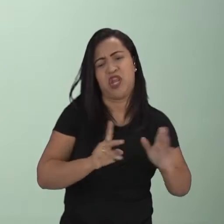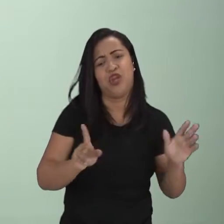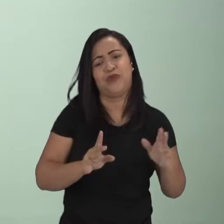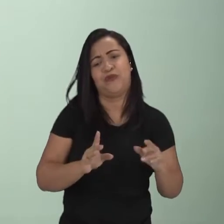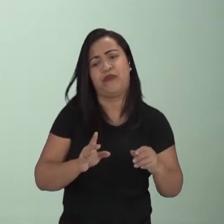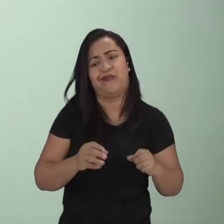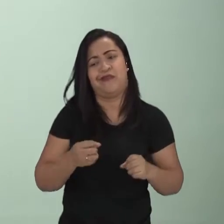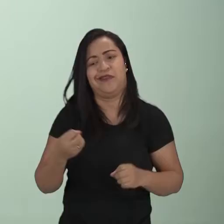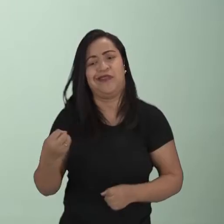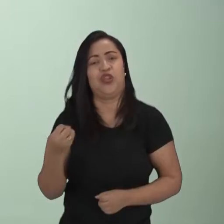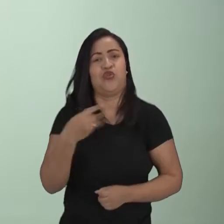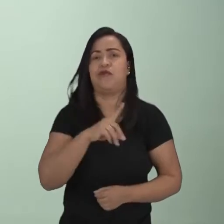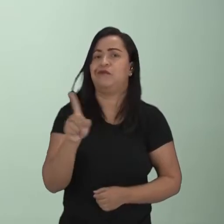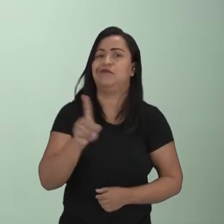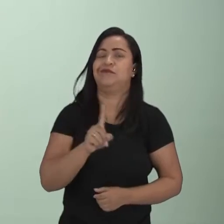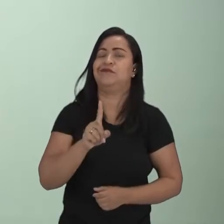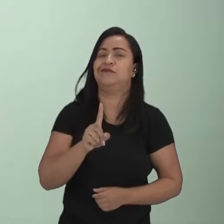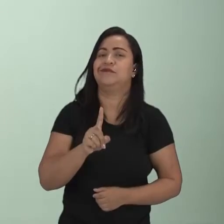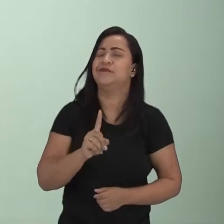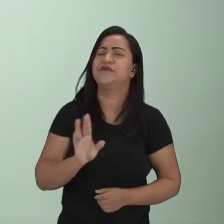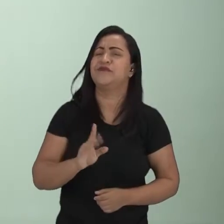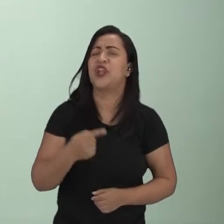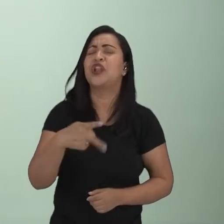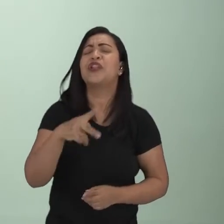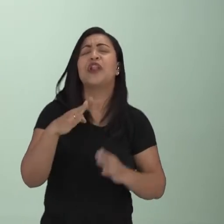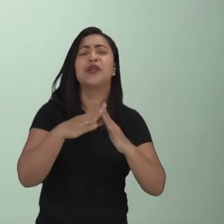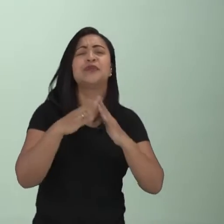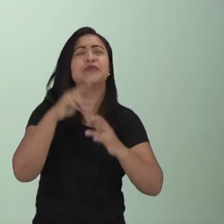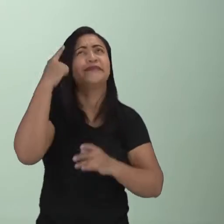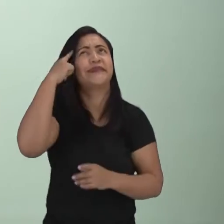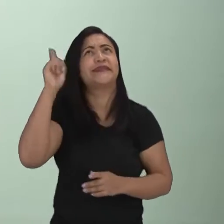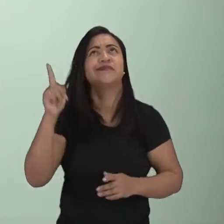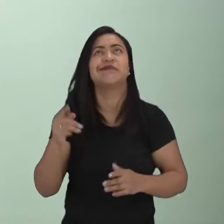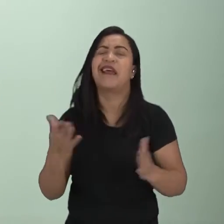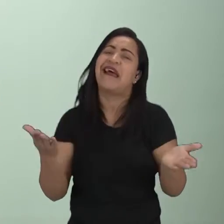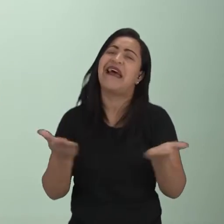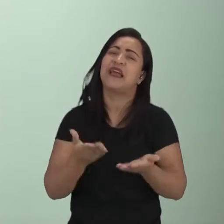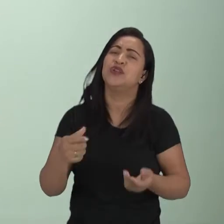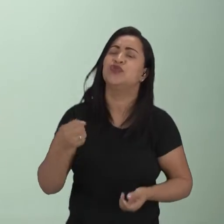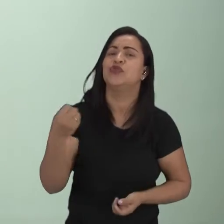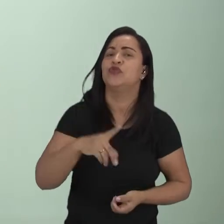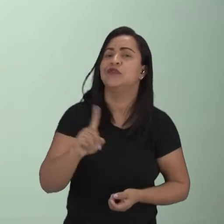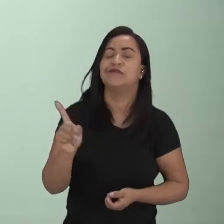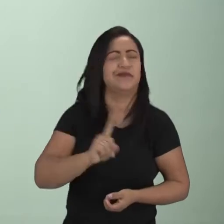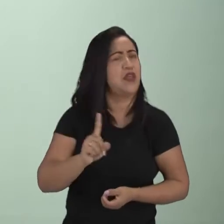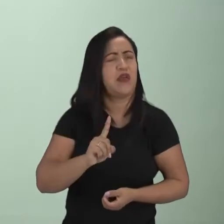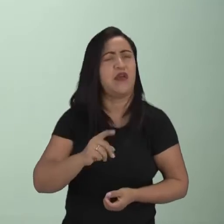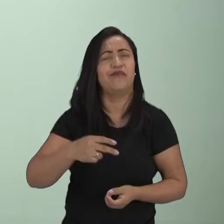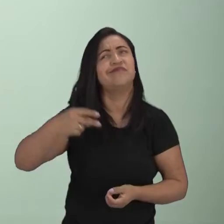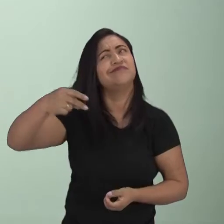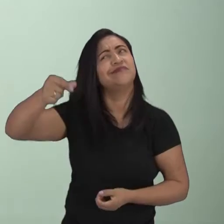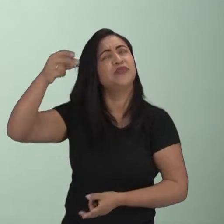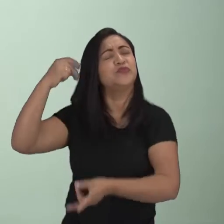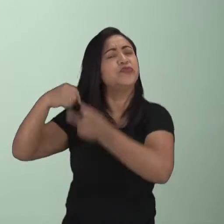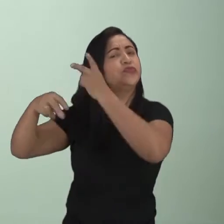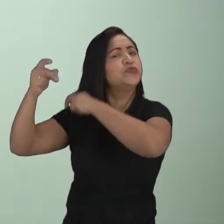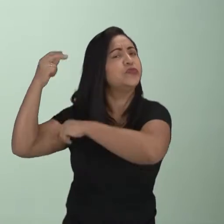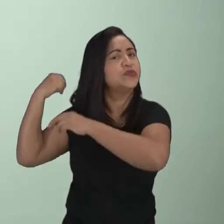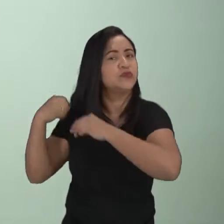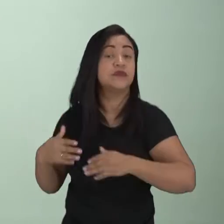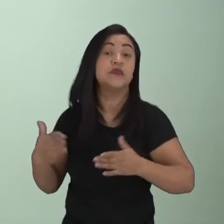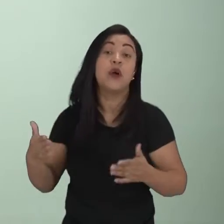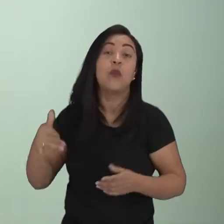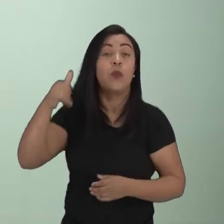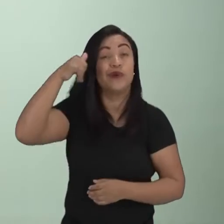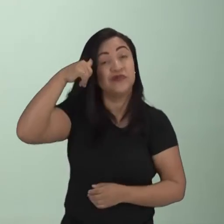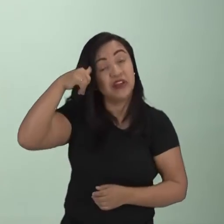né? Você está aí na sua casa achando que isso tudo é muito novo. Não é novo não, já ocorreu historicamente, isso já é uma prática, uma maneira aí